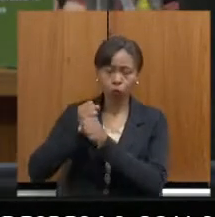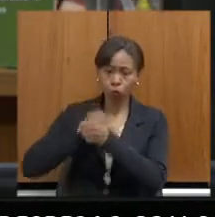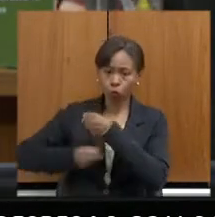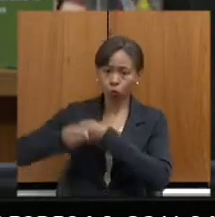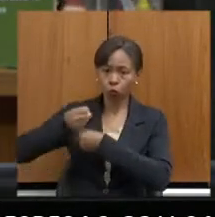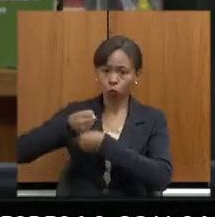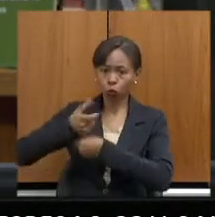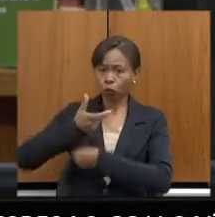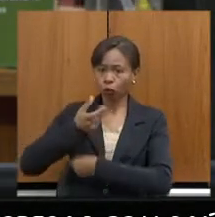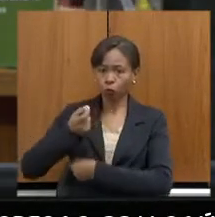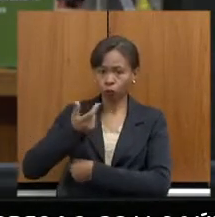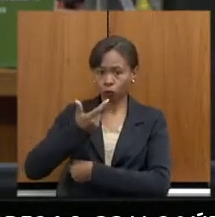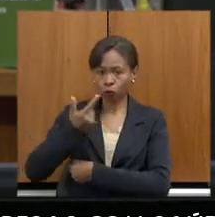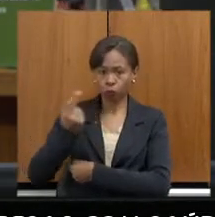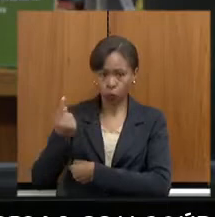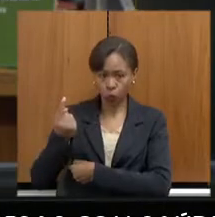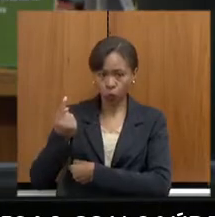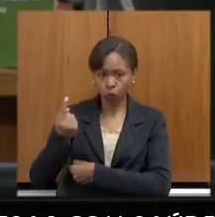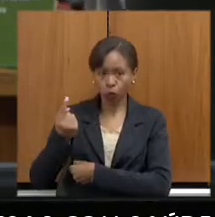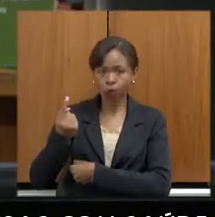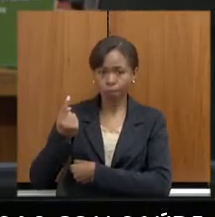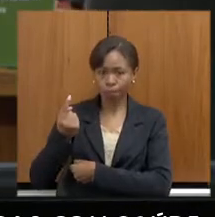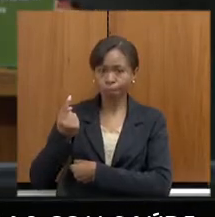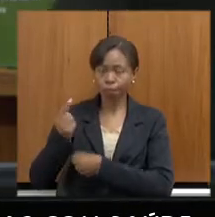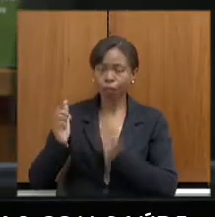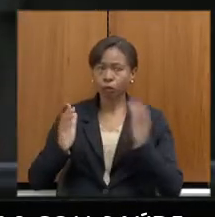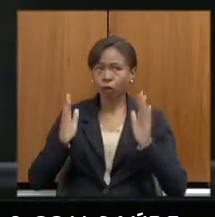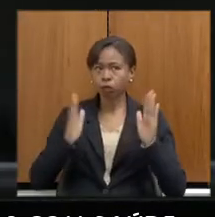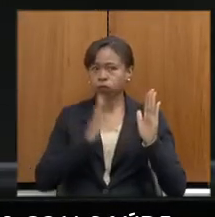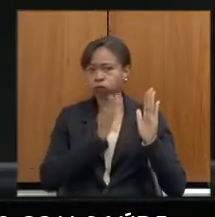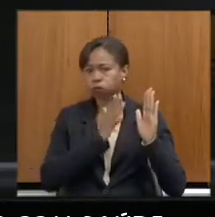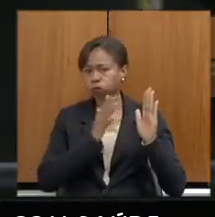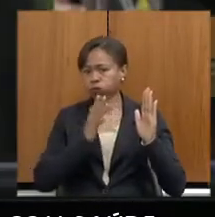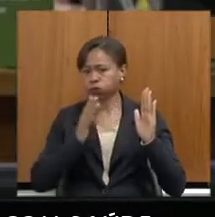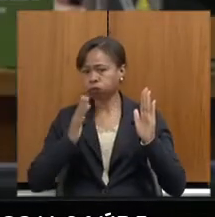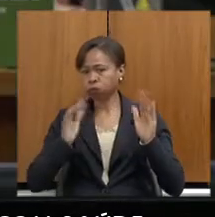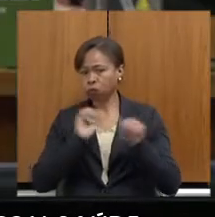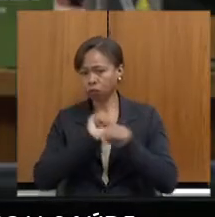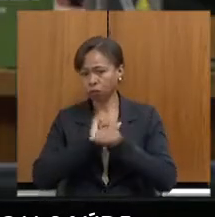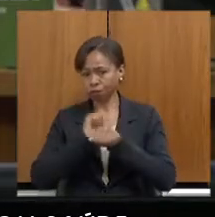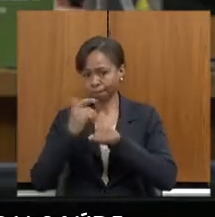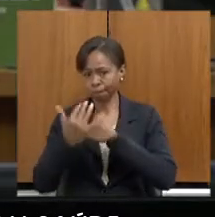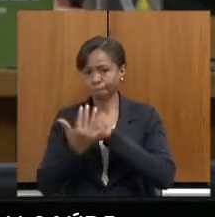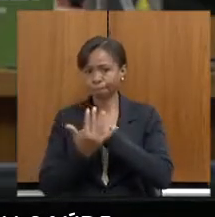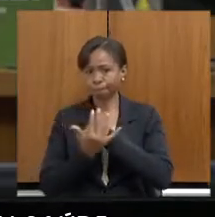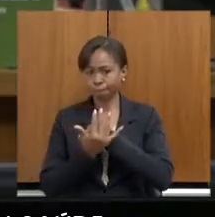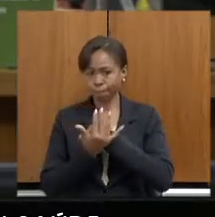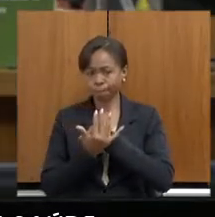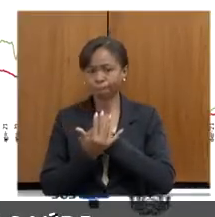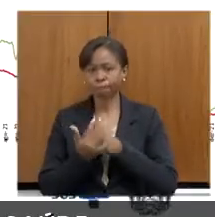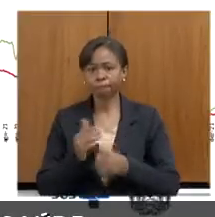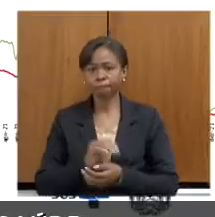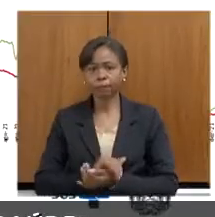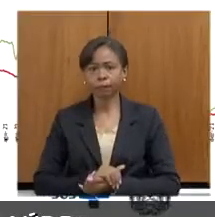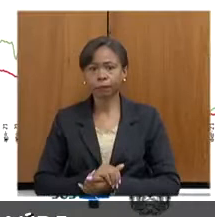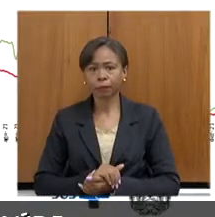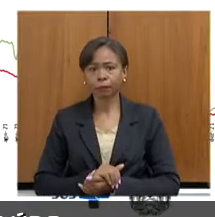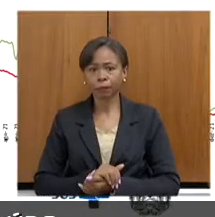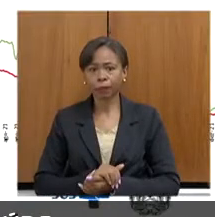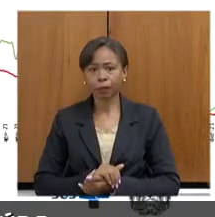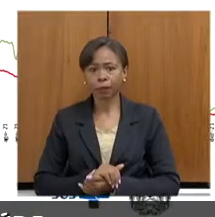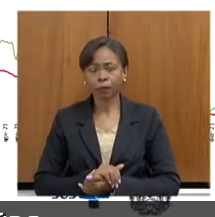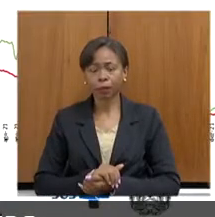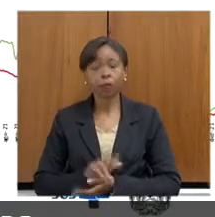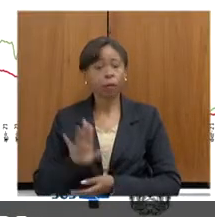destacando a história da cor vídeo só pra gente fazer provavelmente esse último as a última lembrança